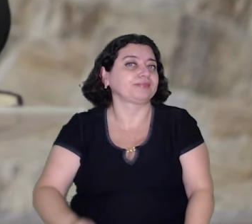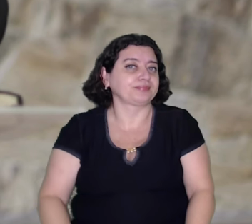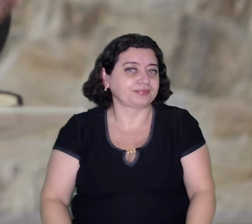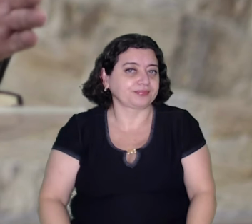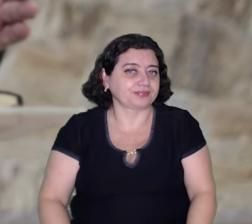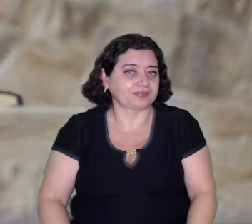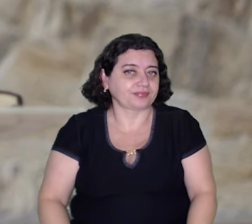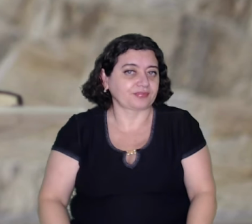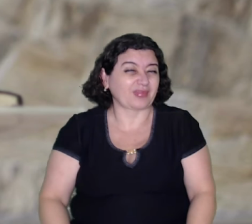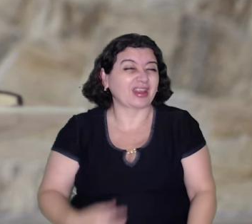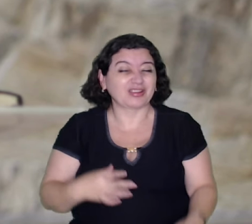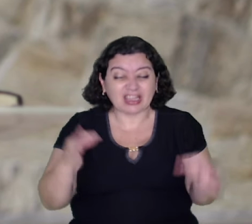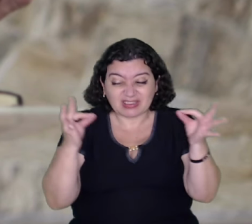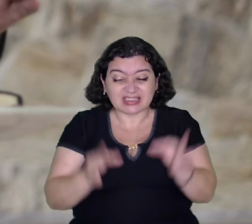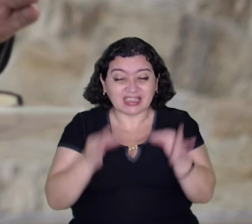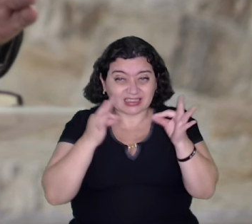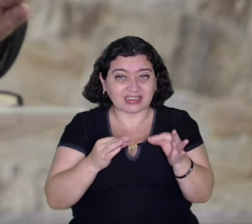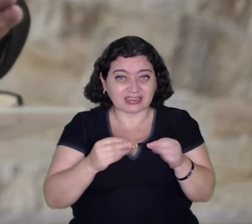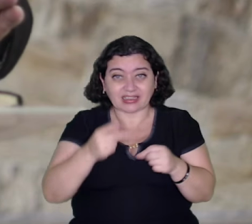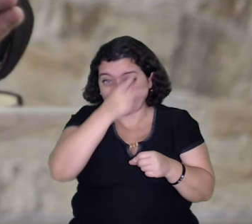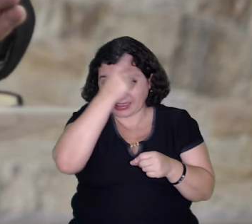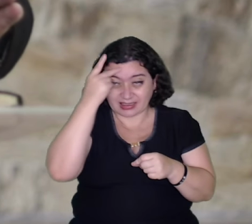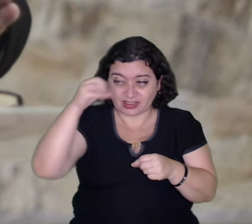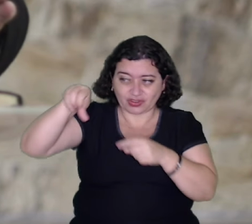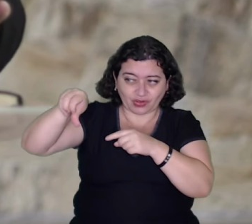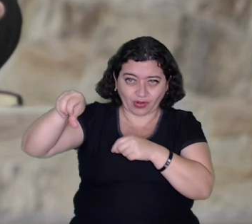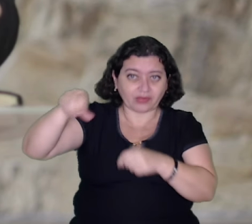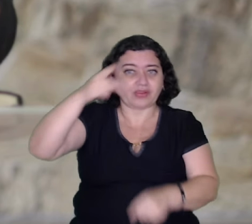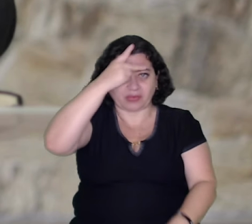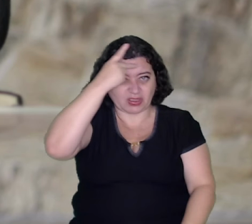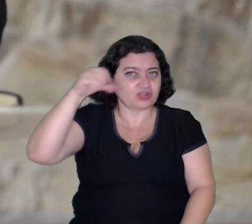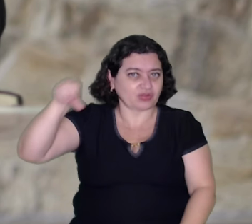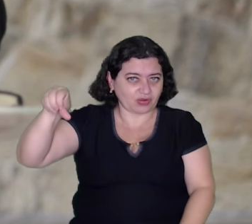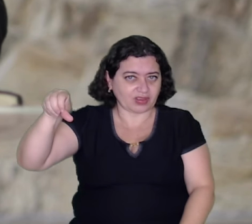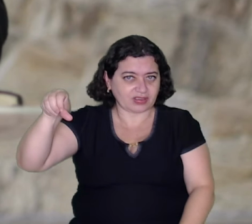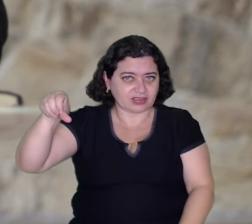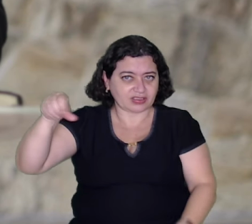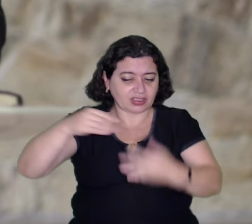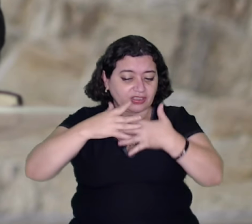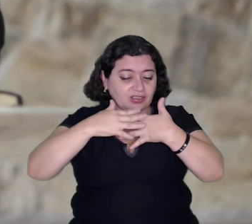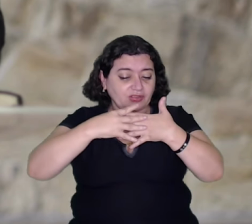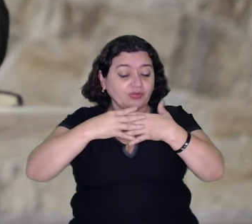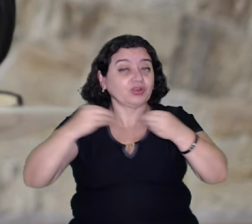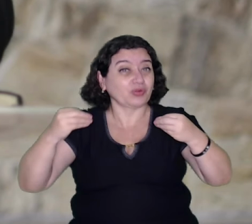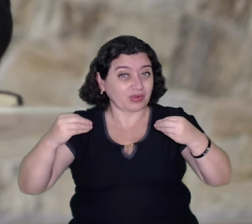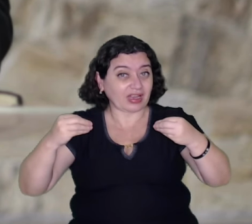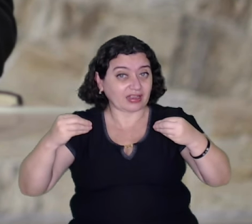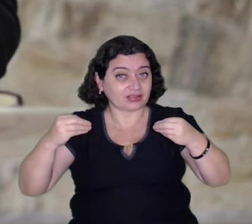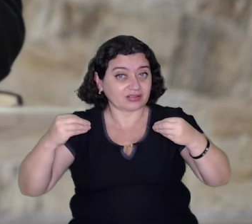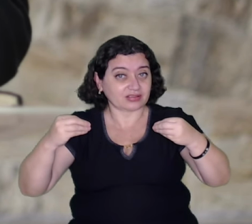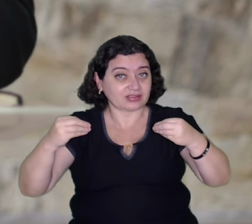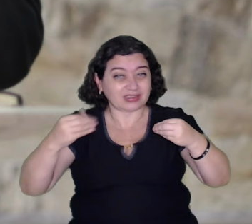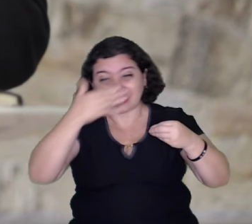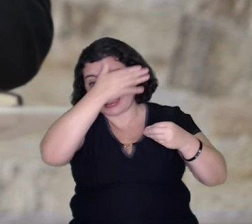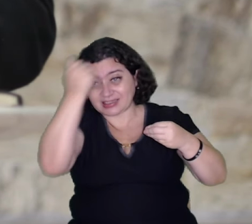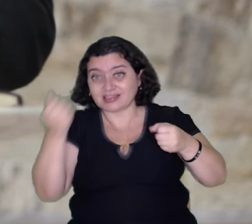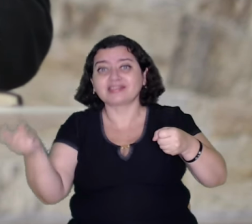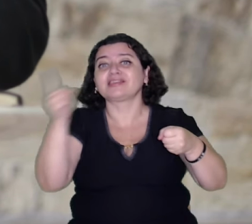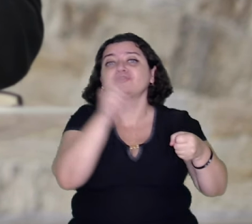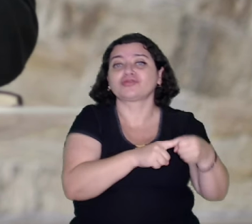Eu tenho certeza que aqueles nove que foram curados e não voltaram,